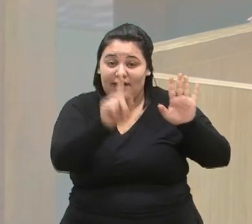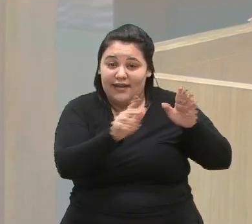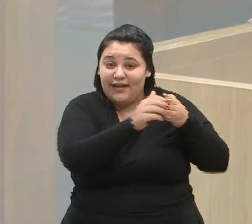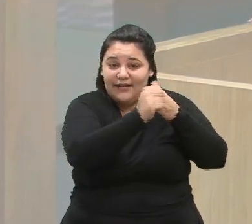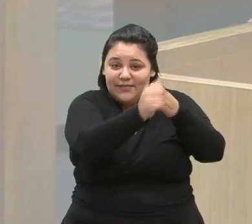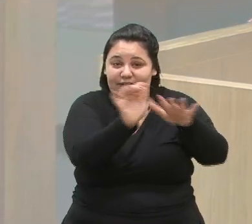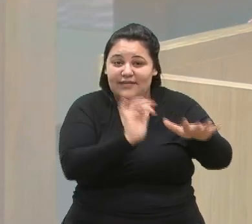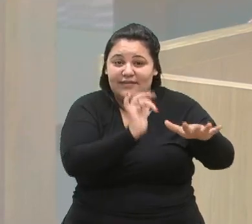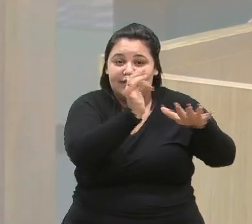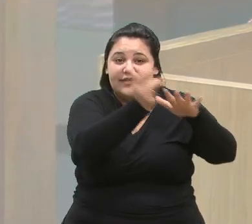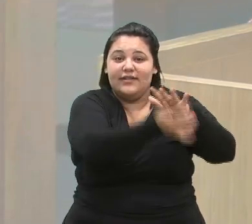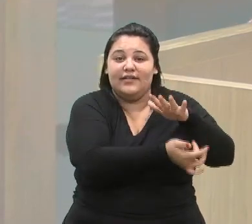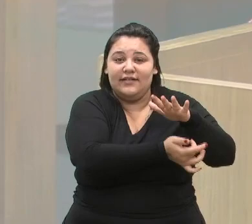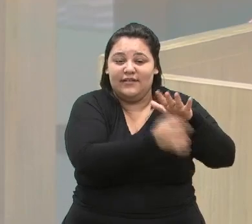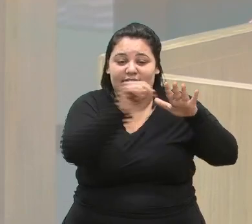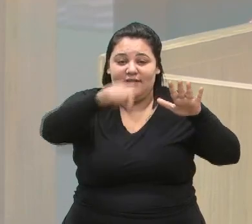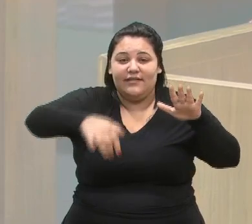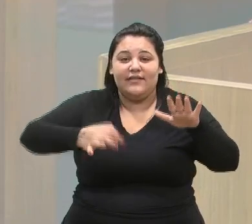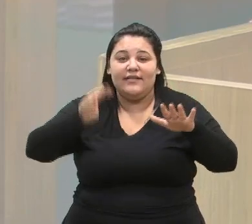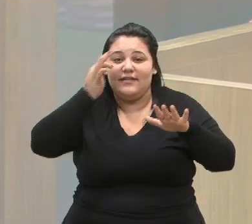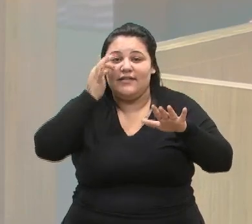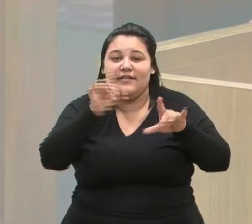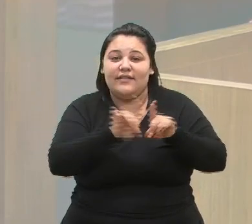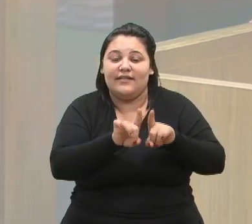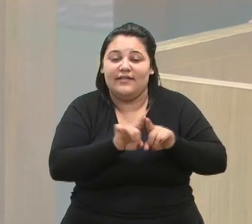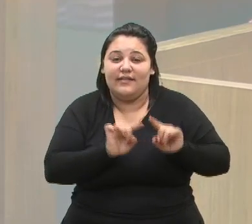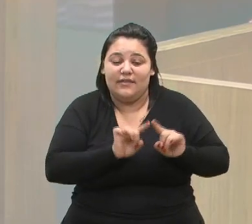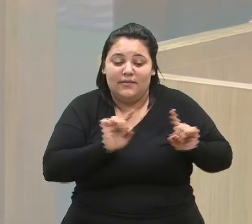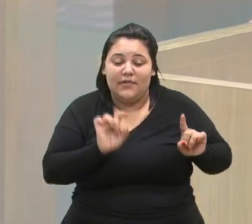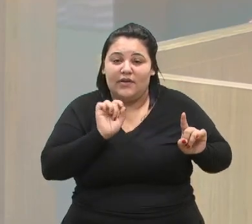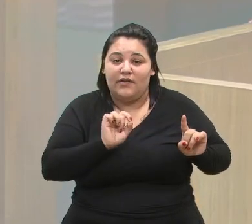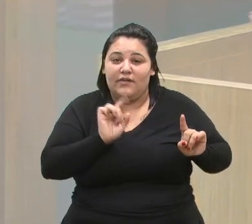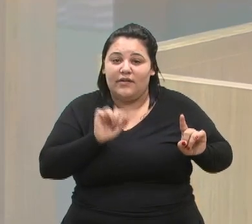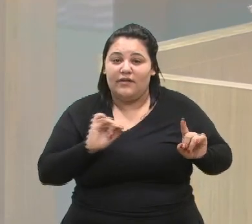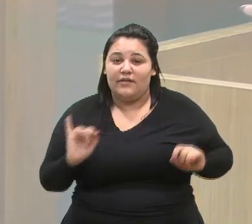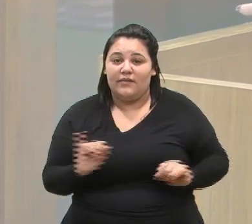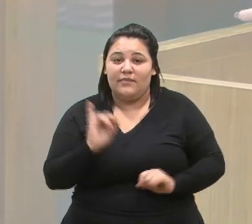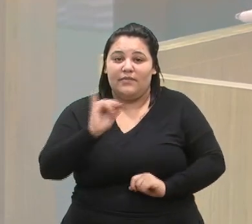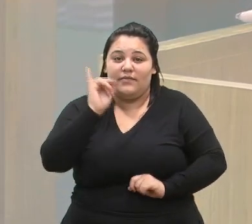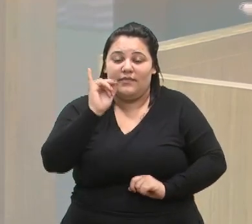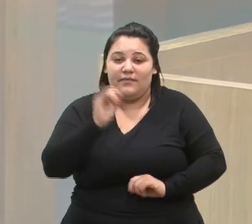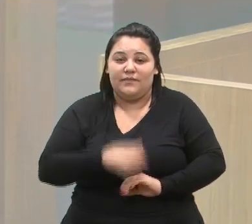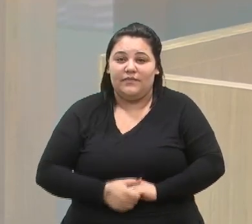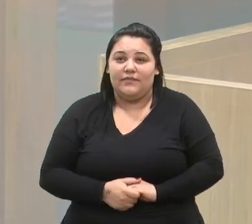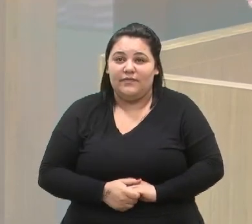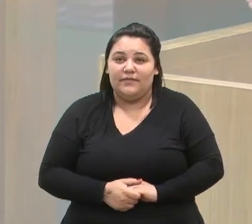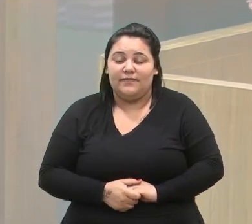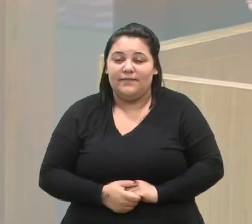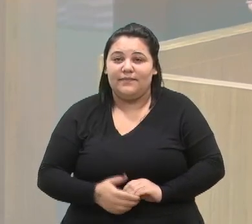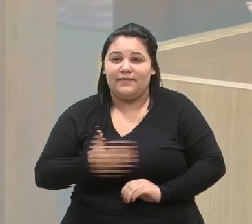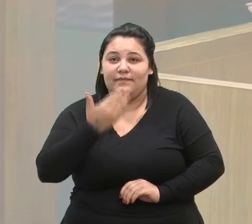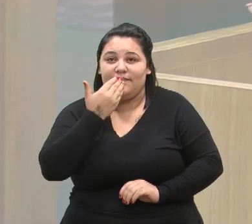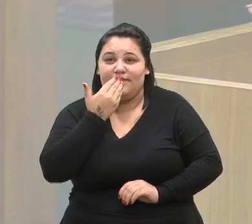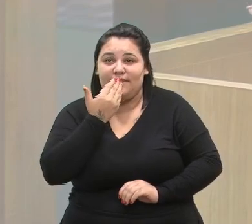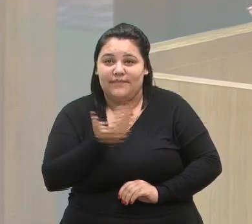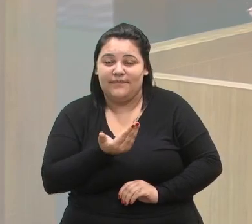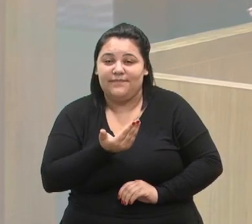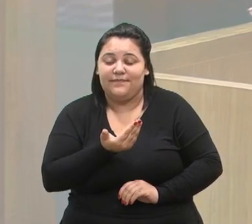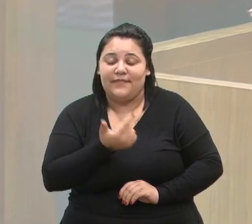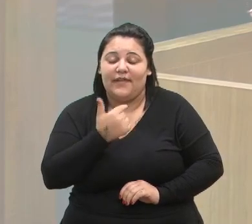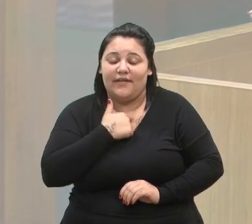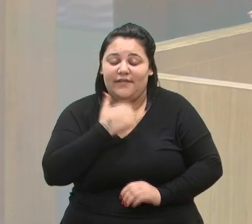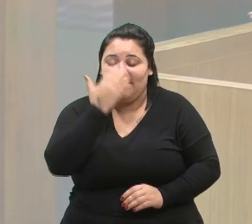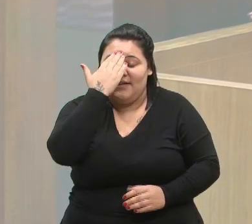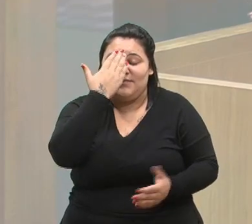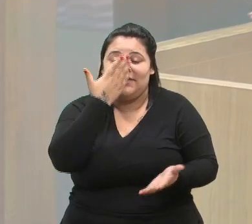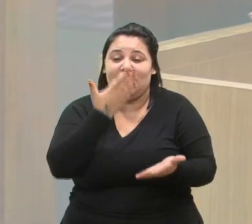pelas redes ou aqui presencialmente. Mas o que é importante é o apelo, e eu acredito que todos os